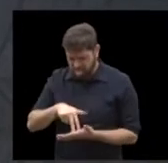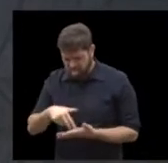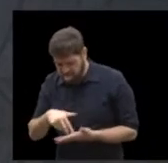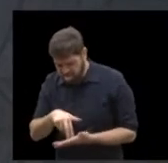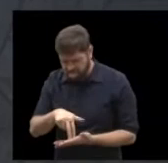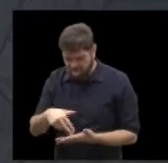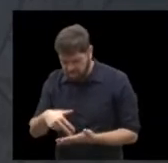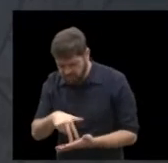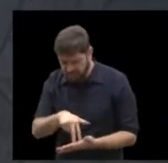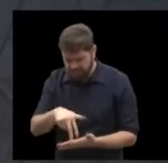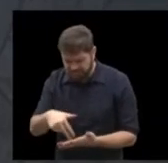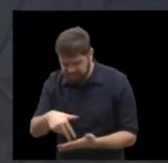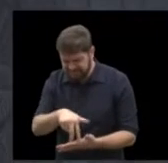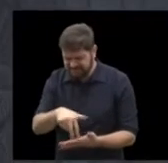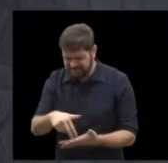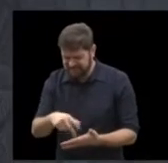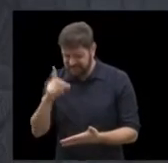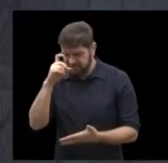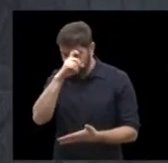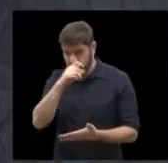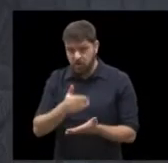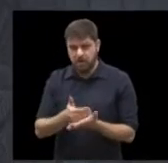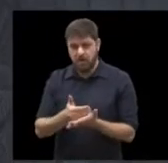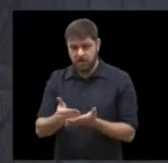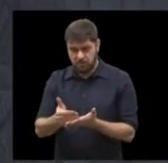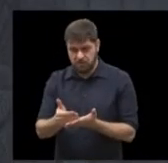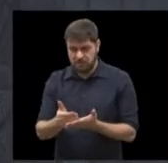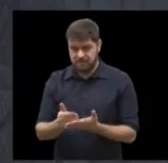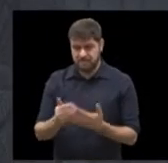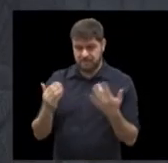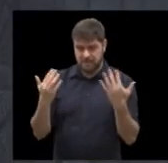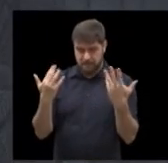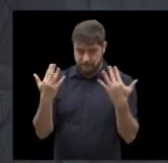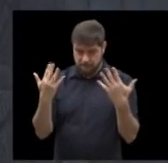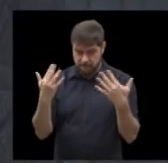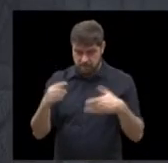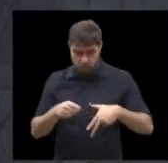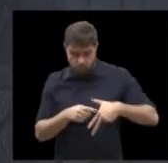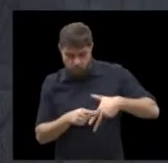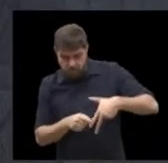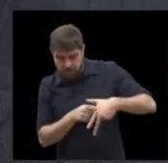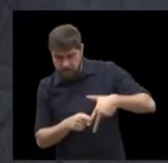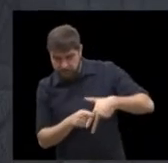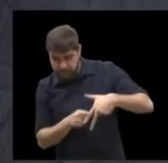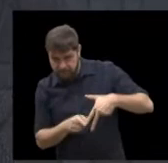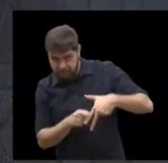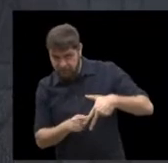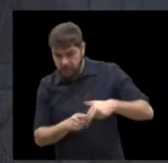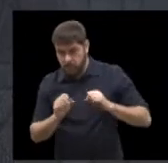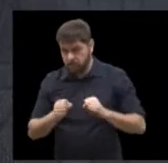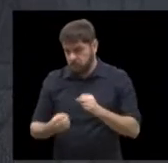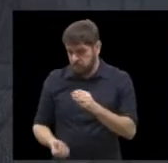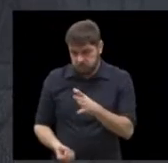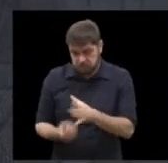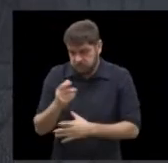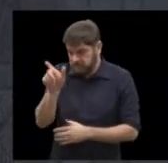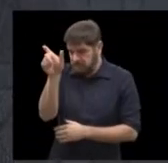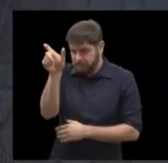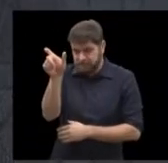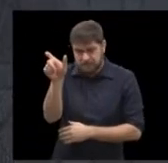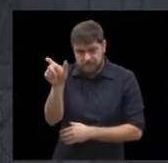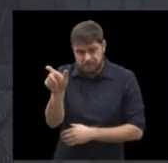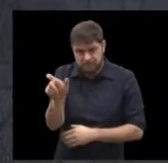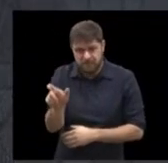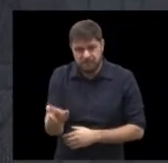pernas, né? Inicia normalmente com extremidades, né? Mas você pode ter, às vezes, pacientes que começam